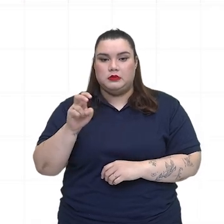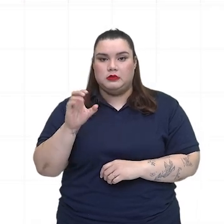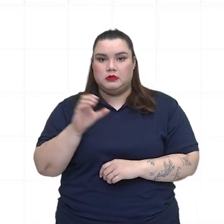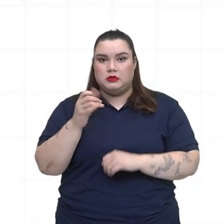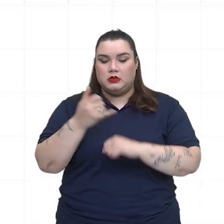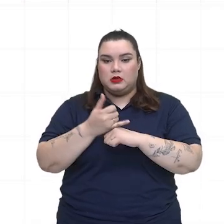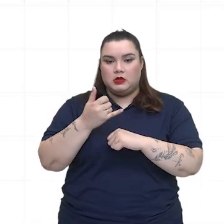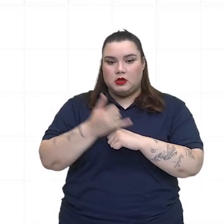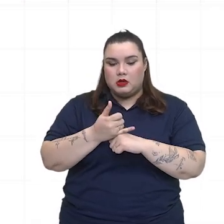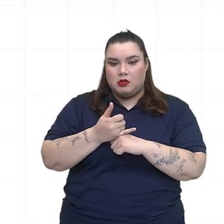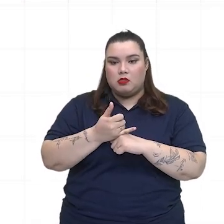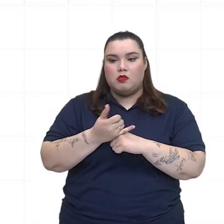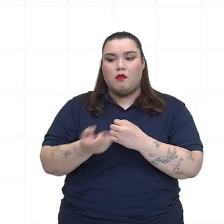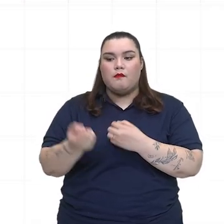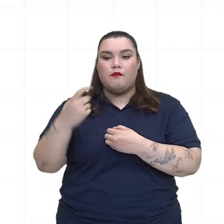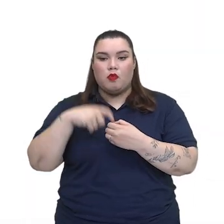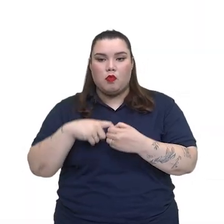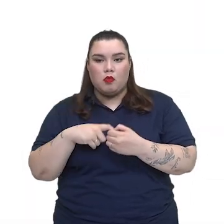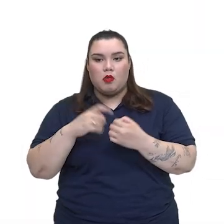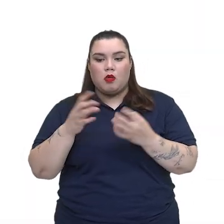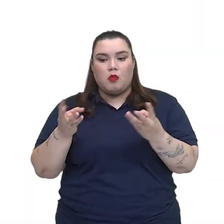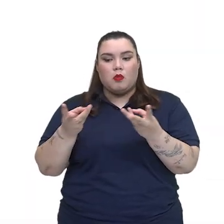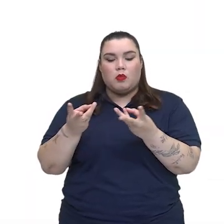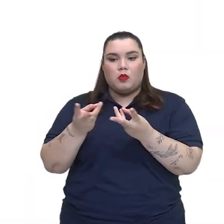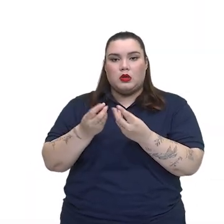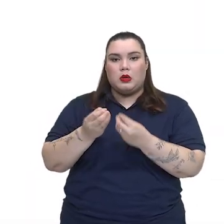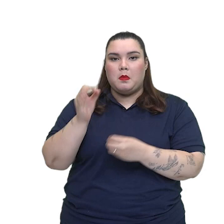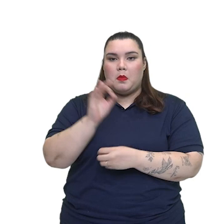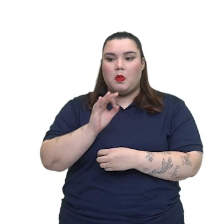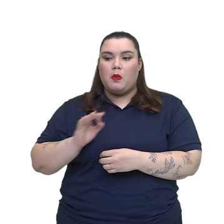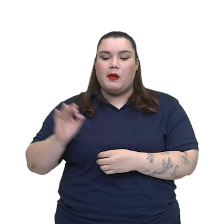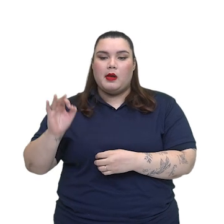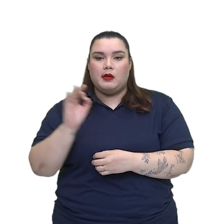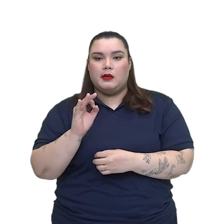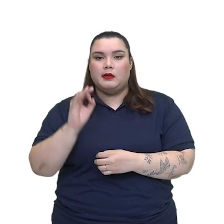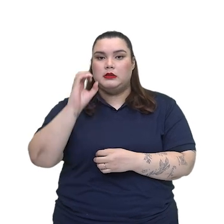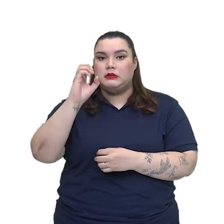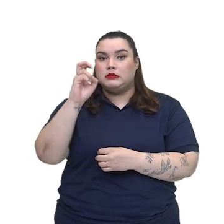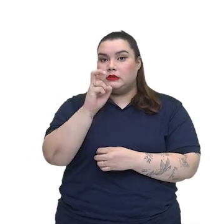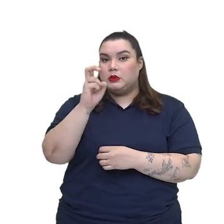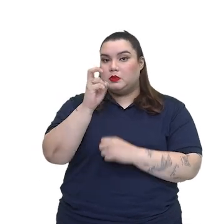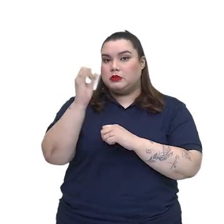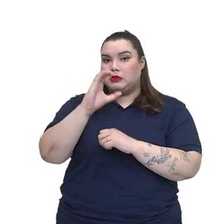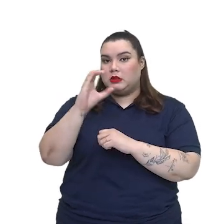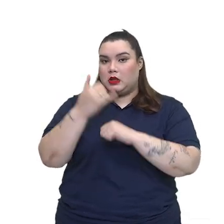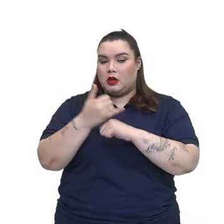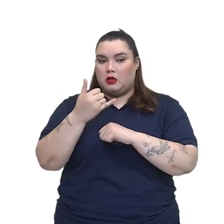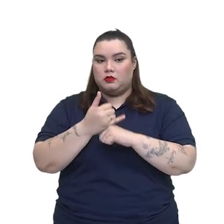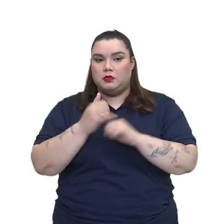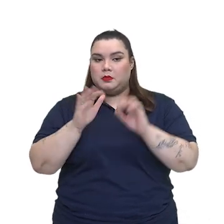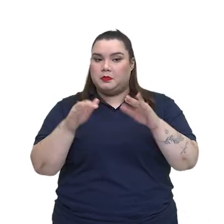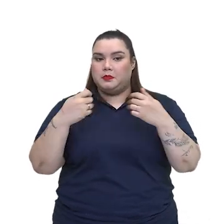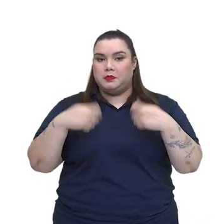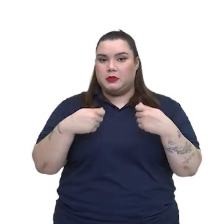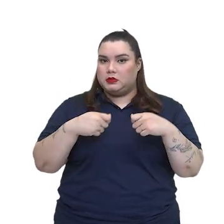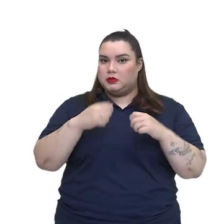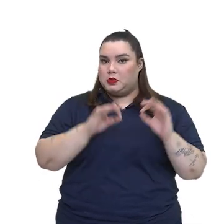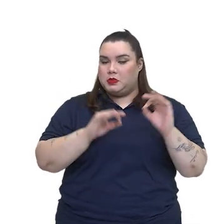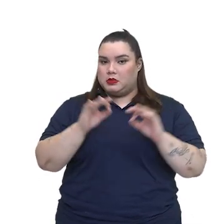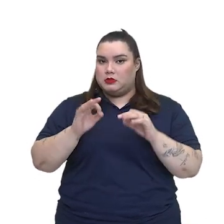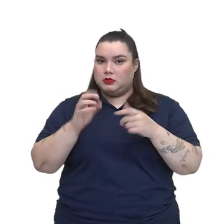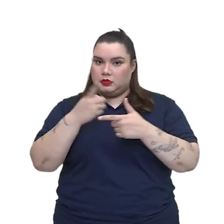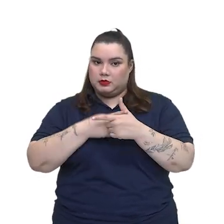3,25 em moedas de 5 centavos. E para isso a gente precisa fazer essa divisão. R$